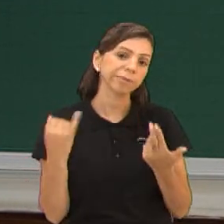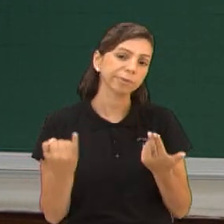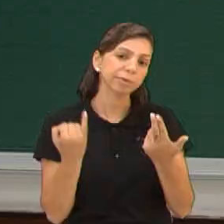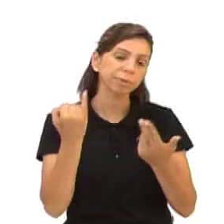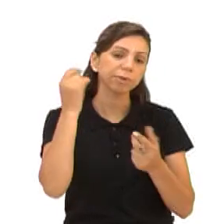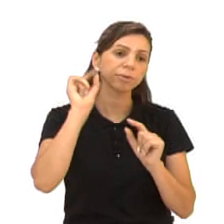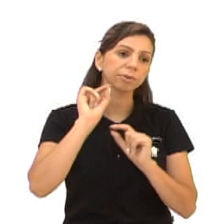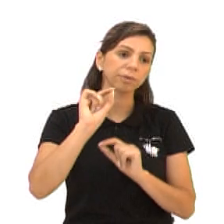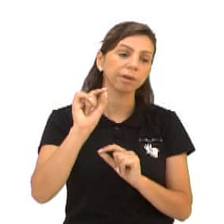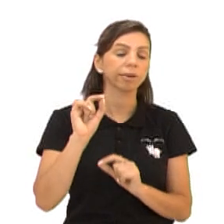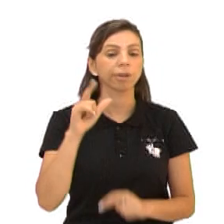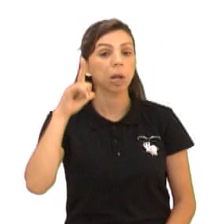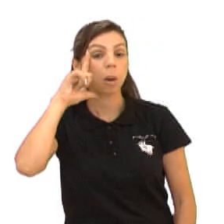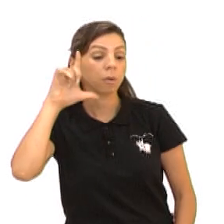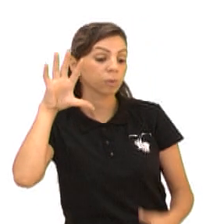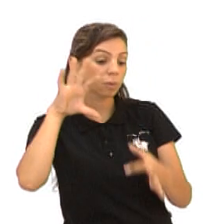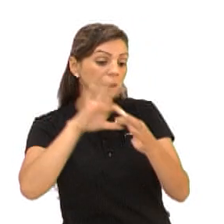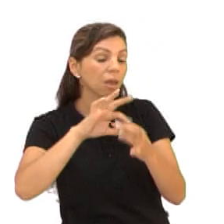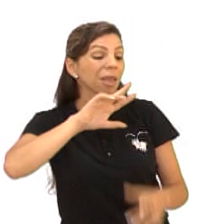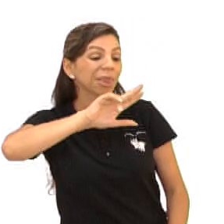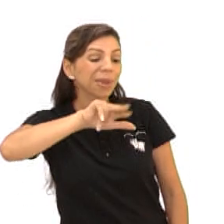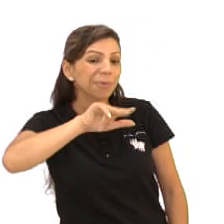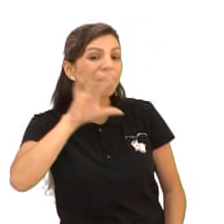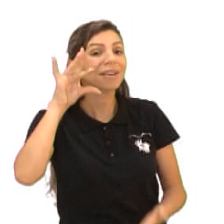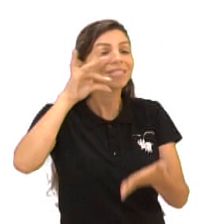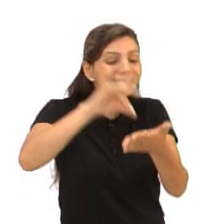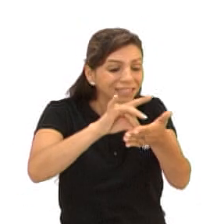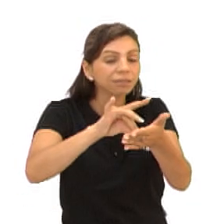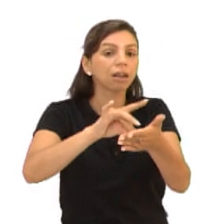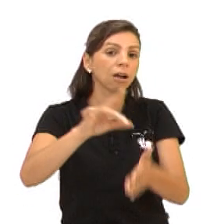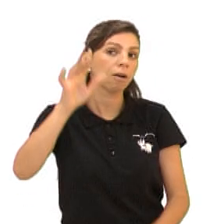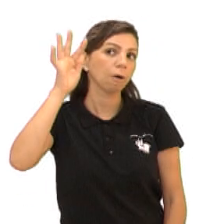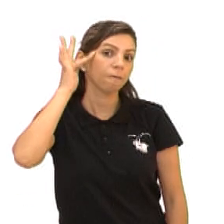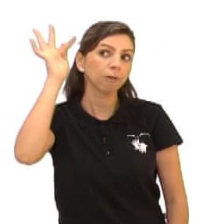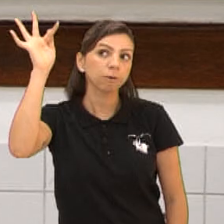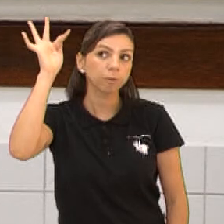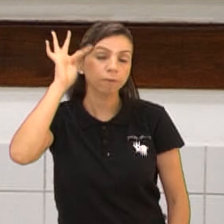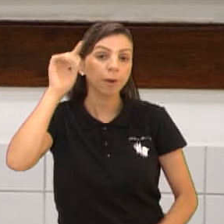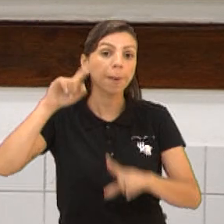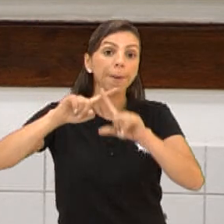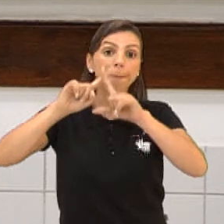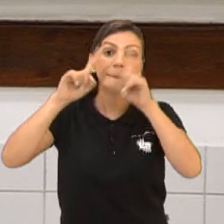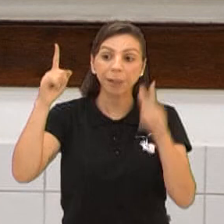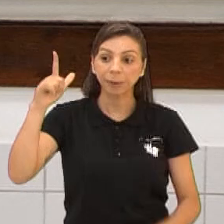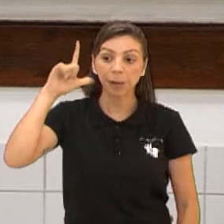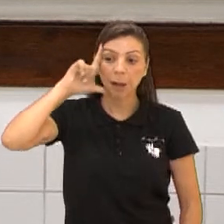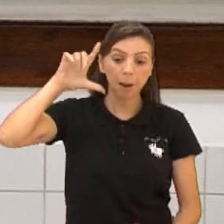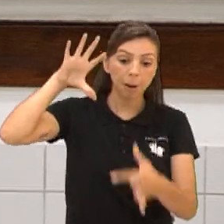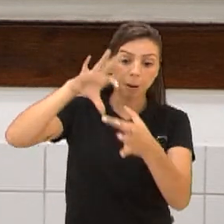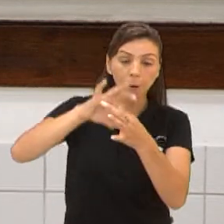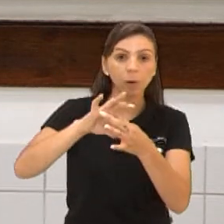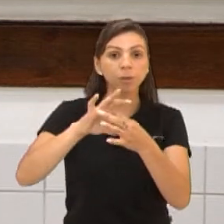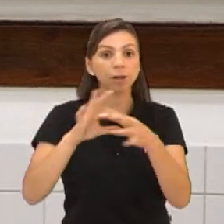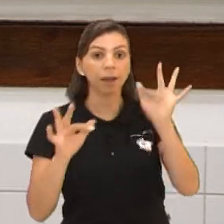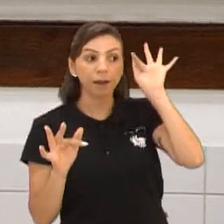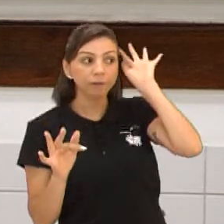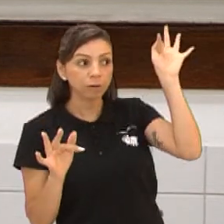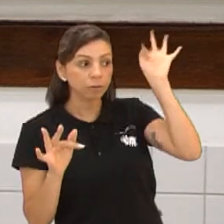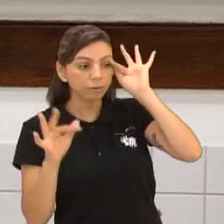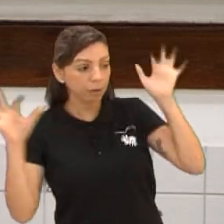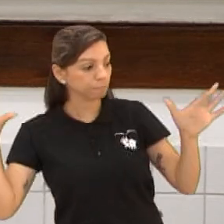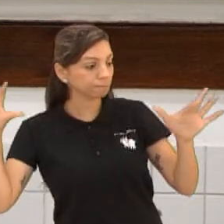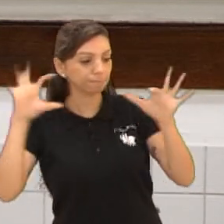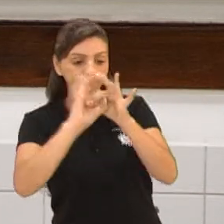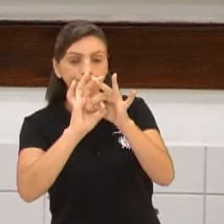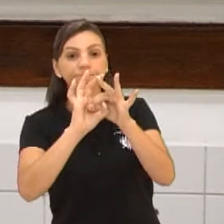importante dizer lógica não é exatamente Filosofia mas é essencial para ela a lógica é o que garante